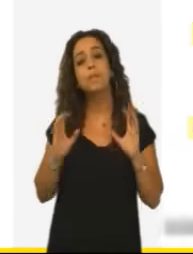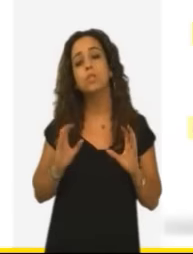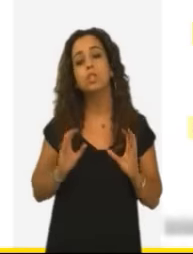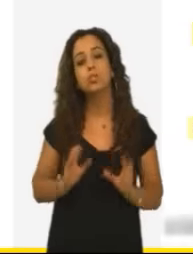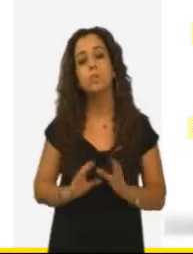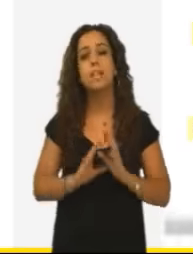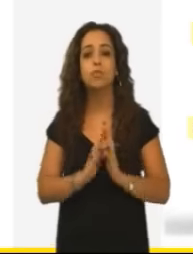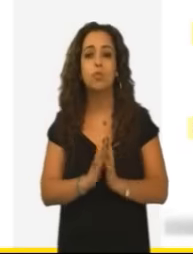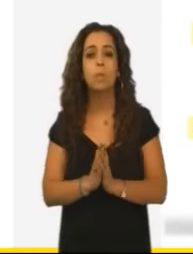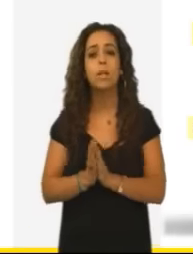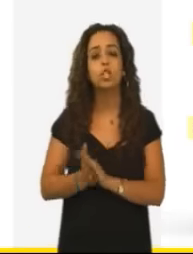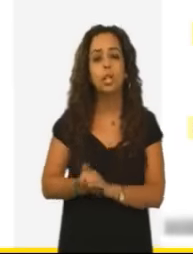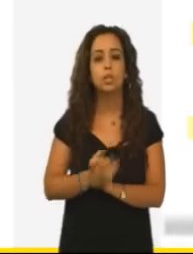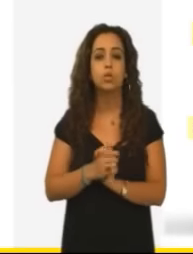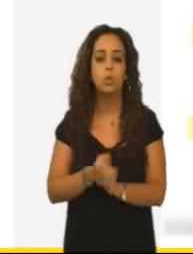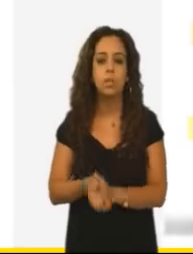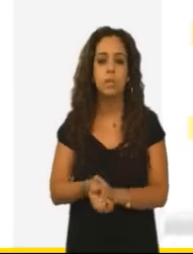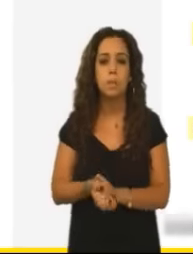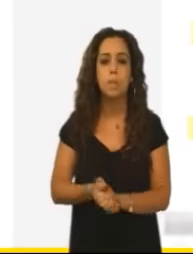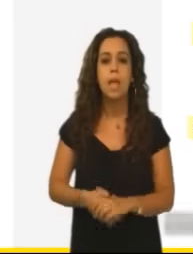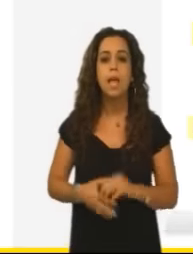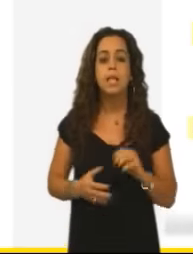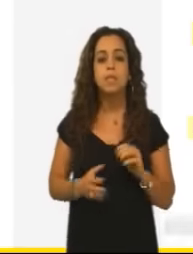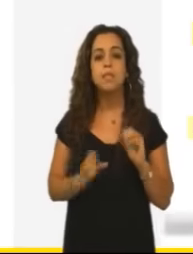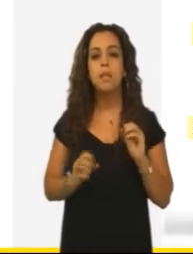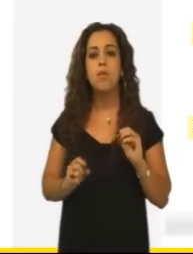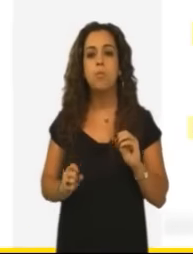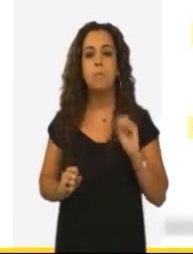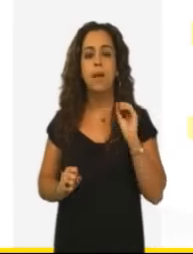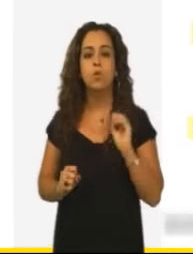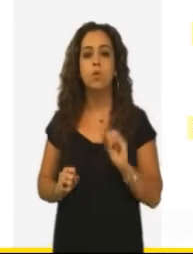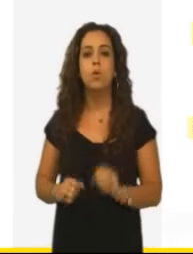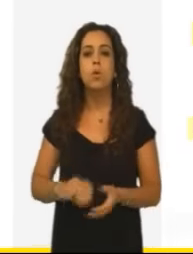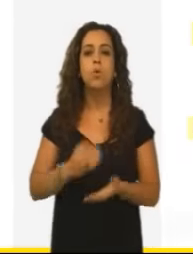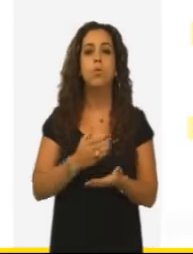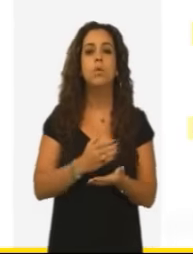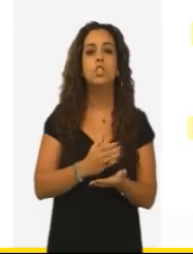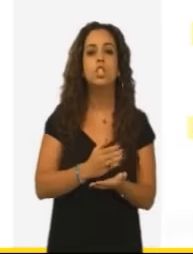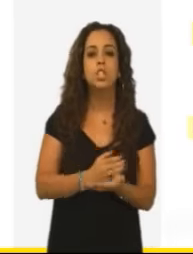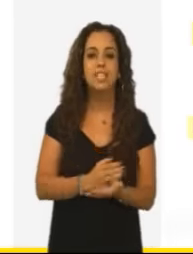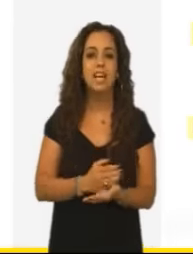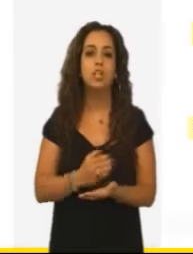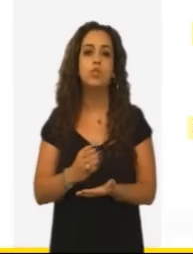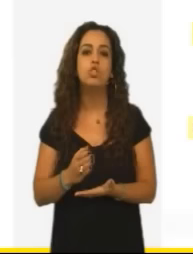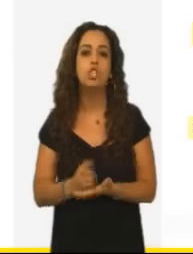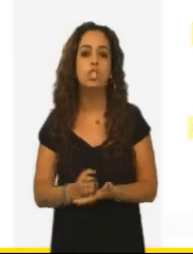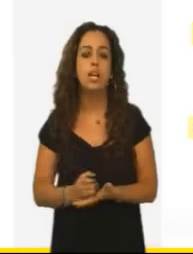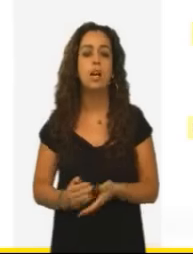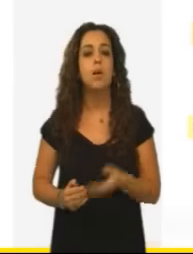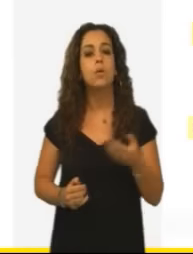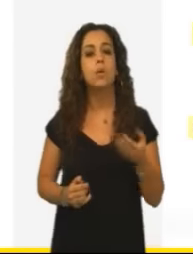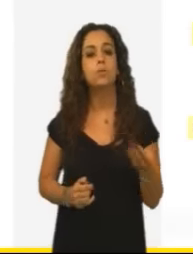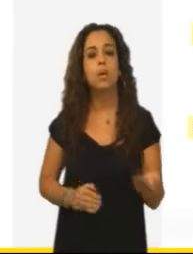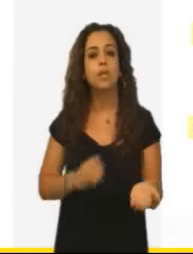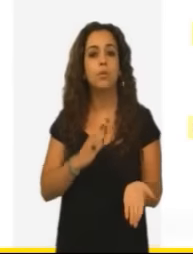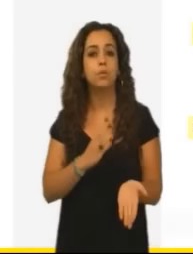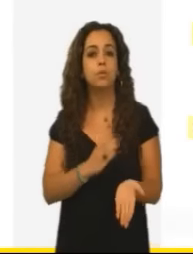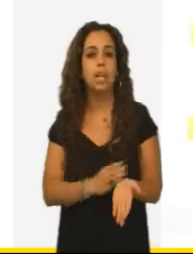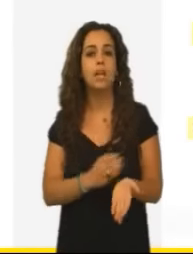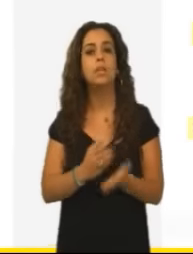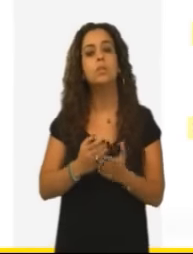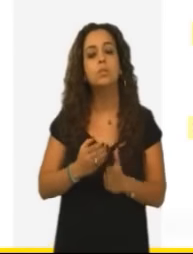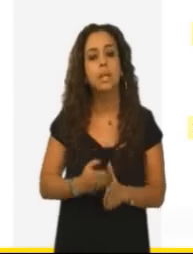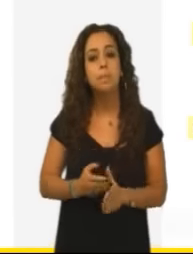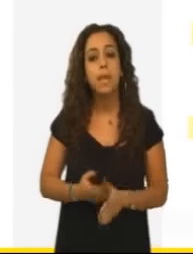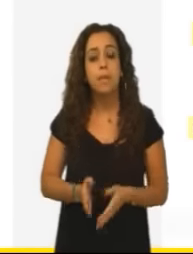estuda apenas o que a gente considera som pertinente. Como assim? Se eu pego o tia e o dia, o que eu troquei foi